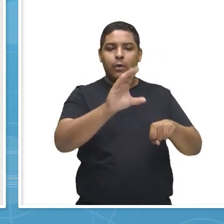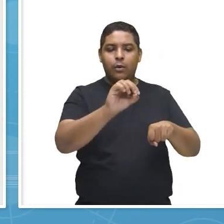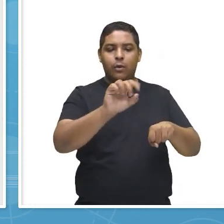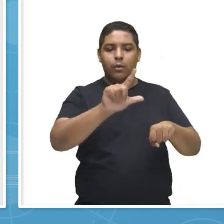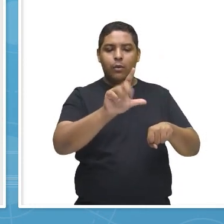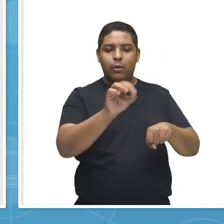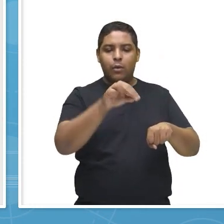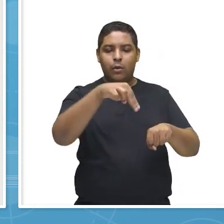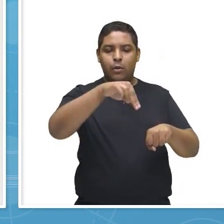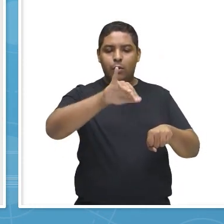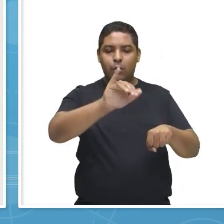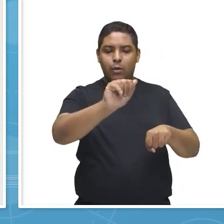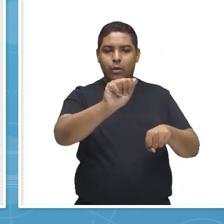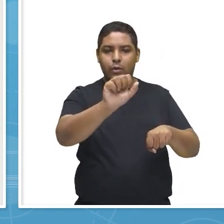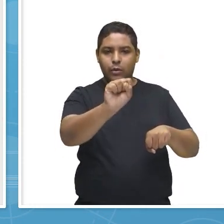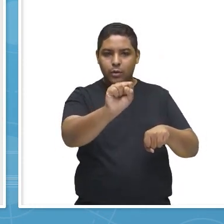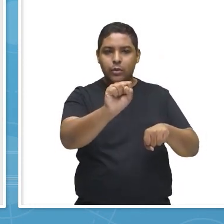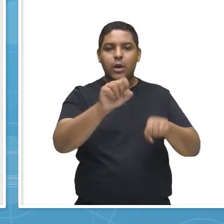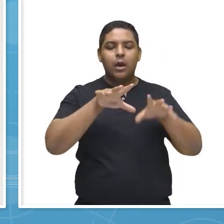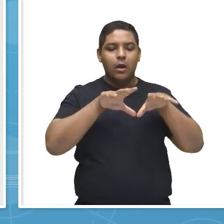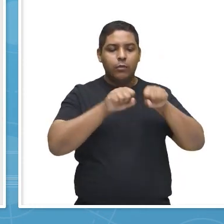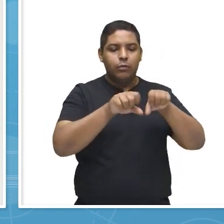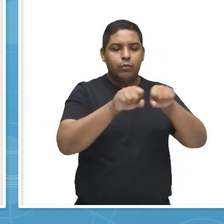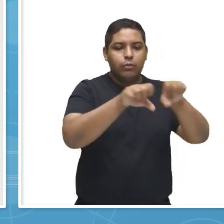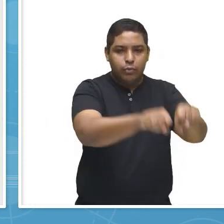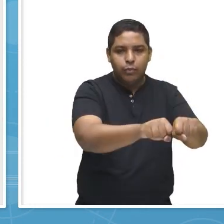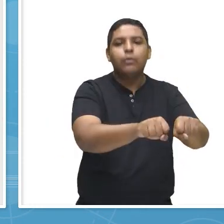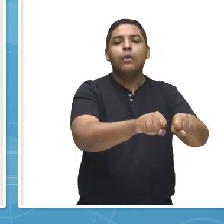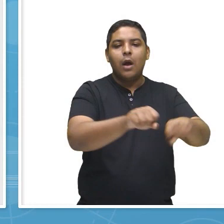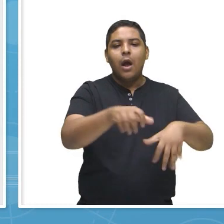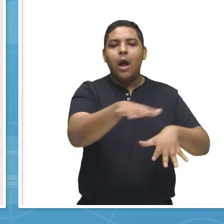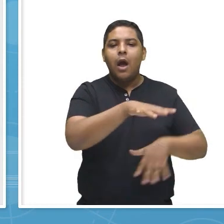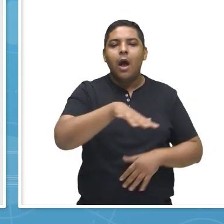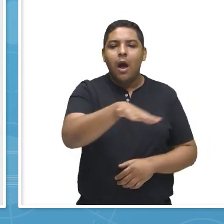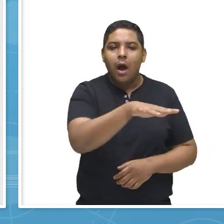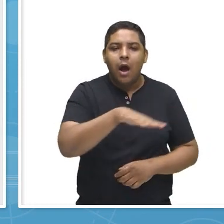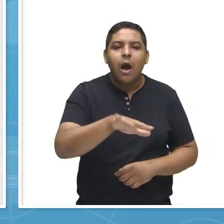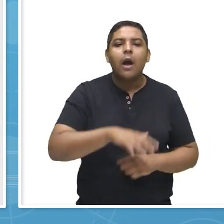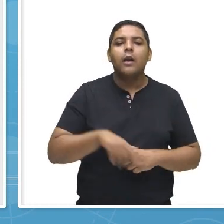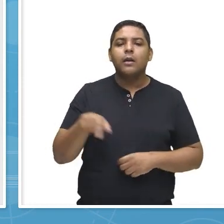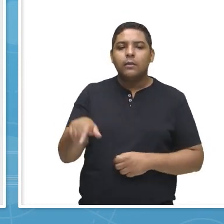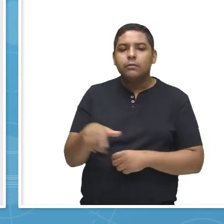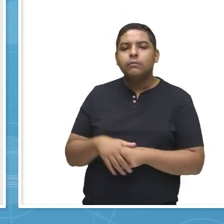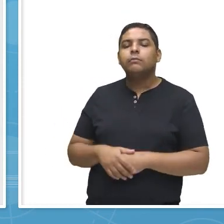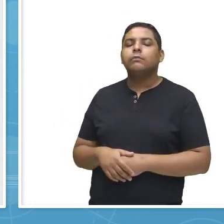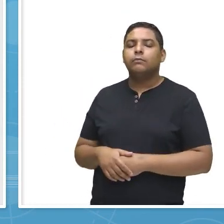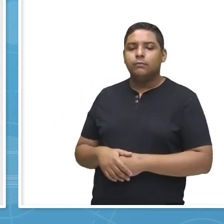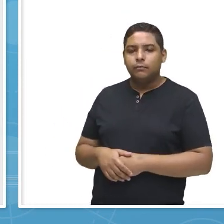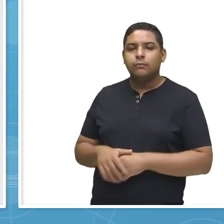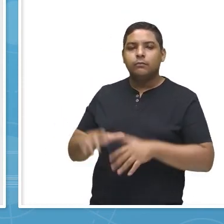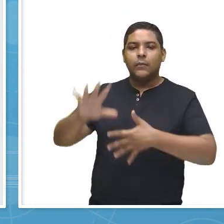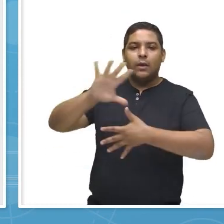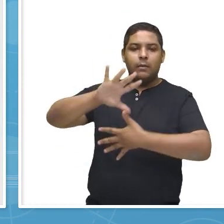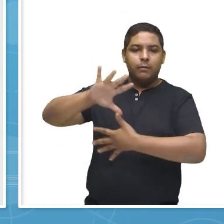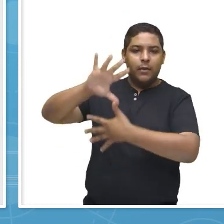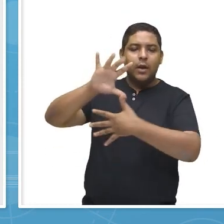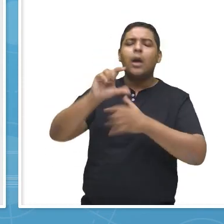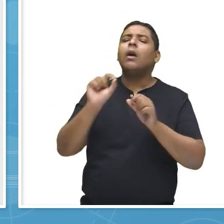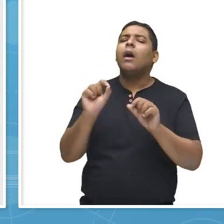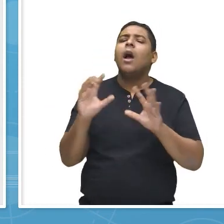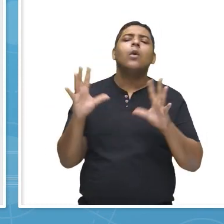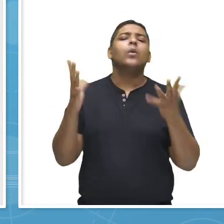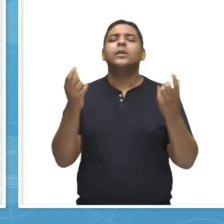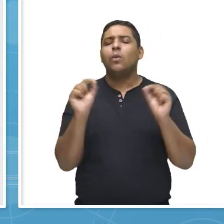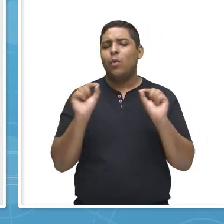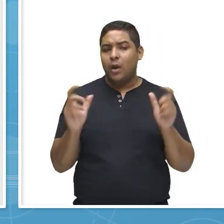A Europa fazendo o processo de colonização em áreas da América, da África e da Ásia? Pois é. Então, o que acontecia aí